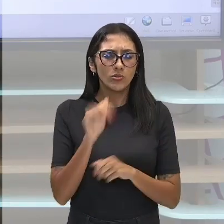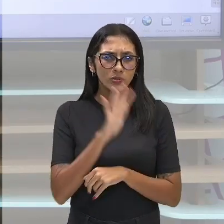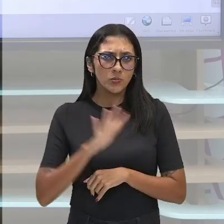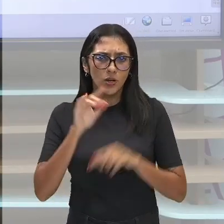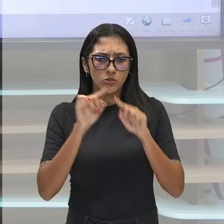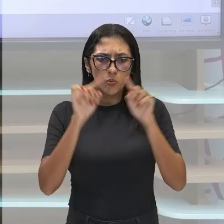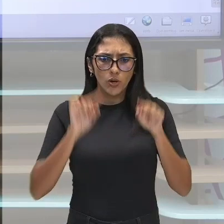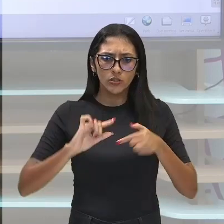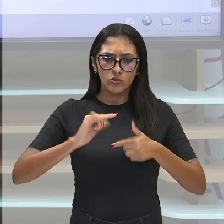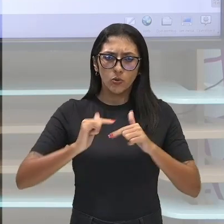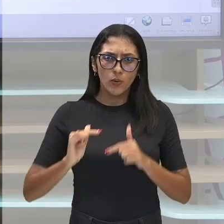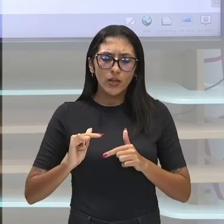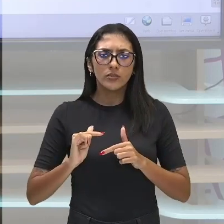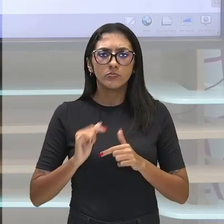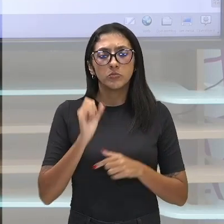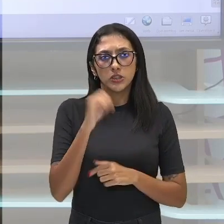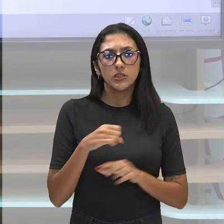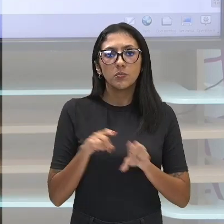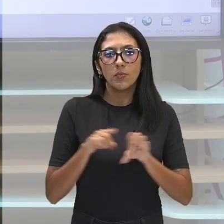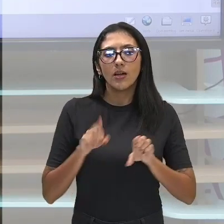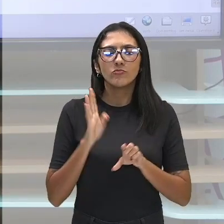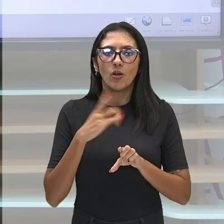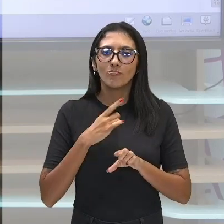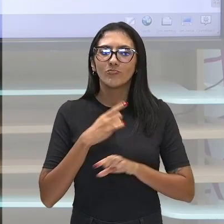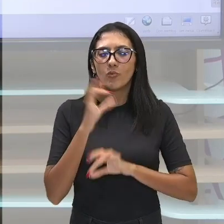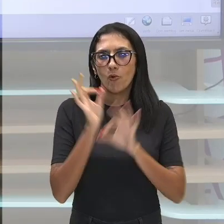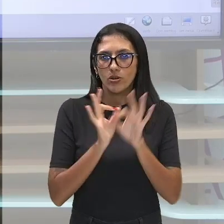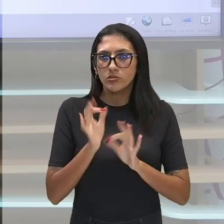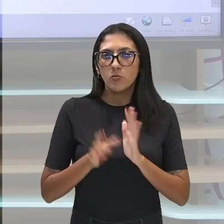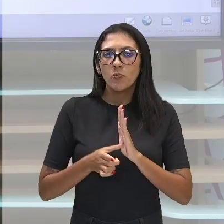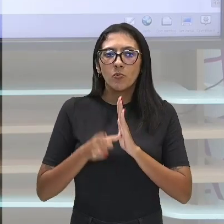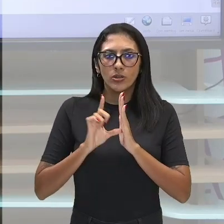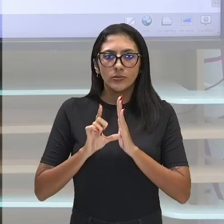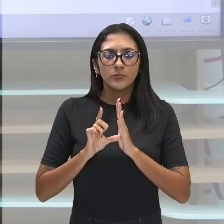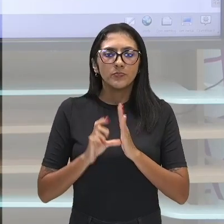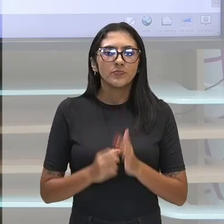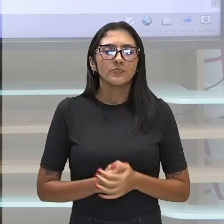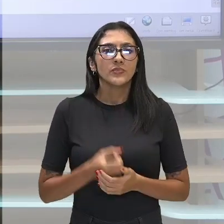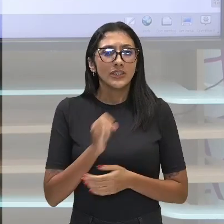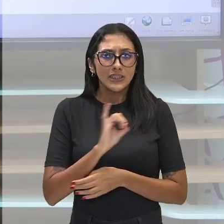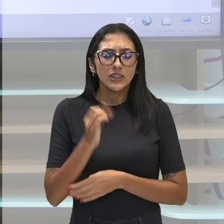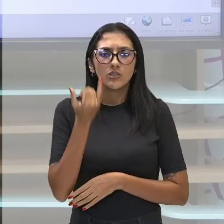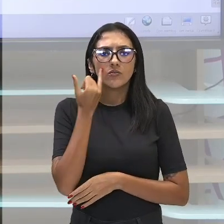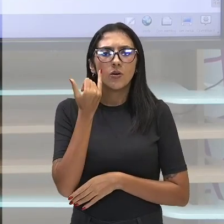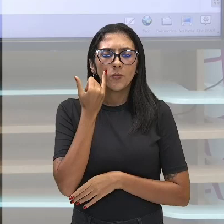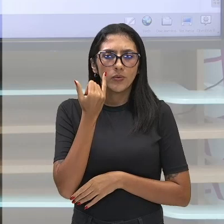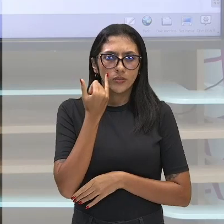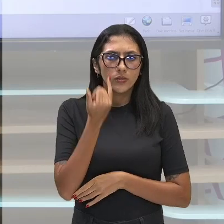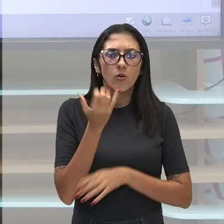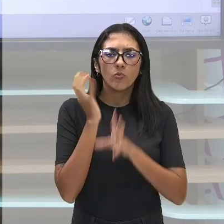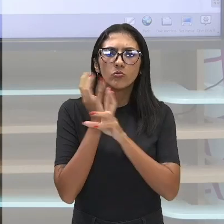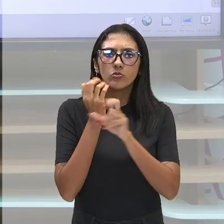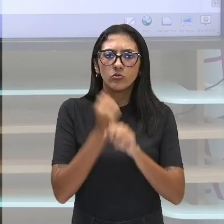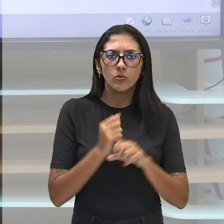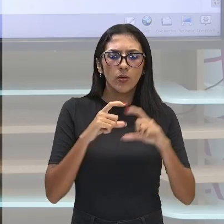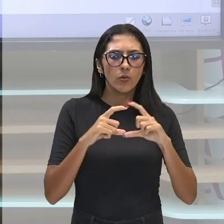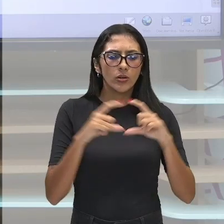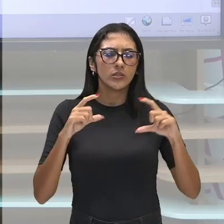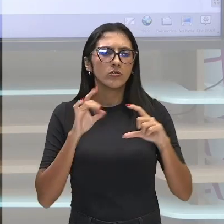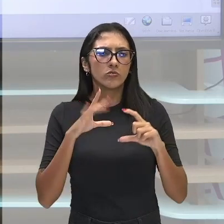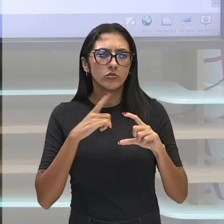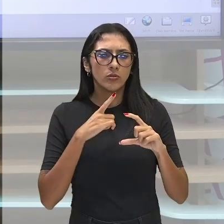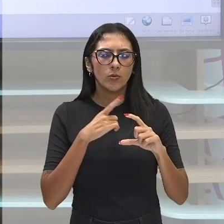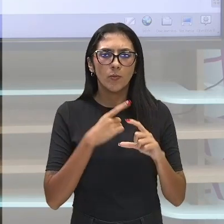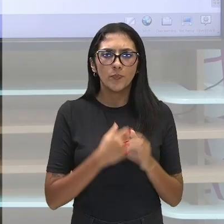Poderia, mas aí a gente já desenvolveu. Então, se eu sei que para calcular a diagonal de um quadrado é só fazer L raiz